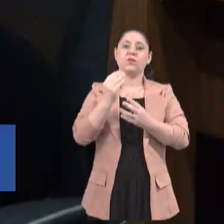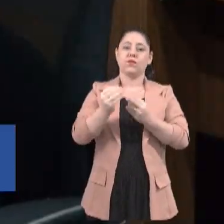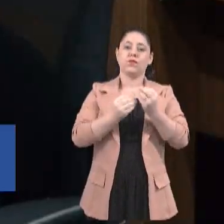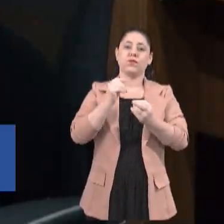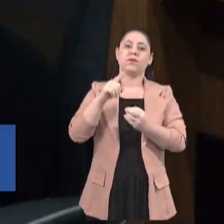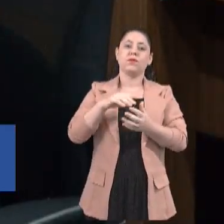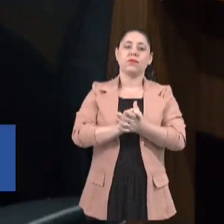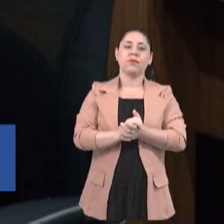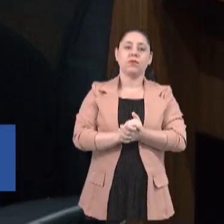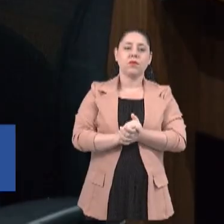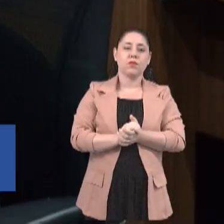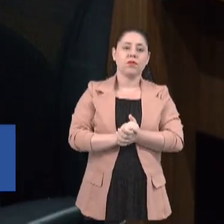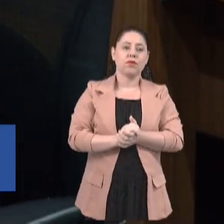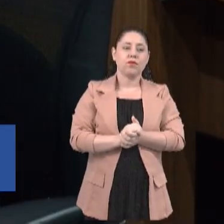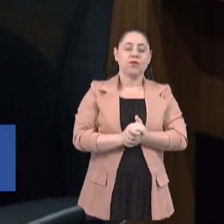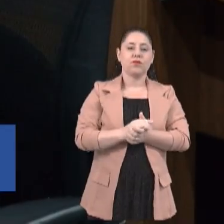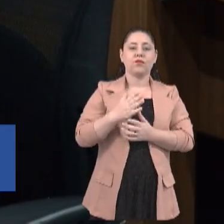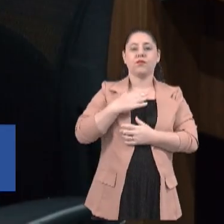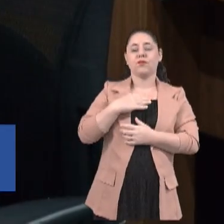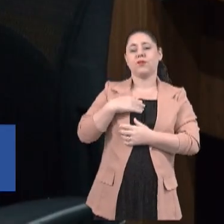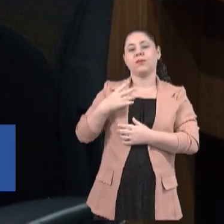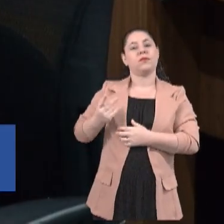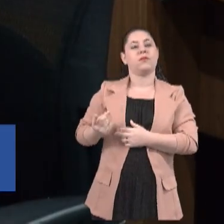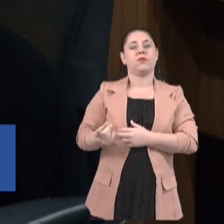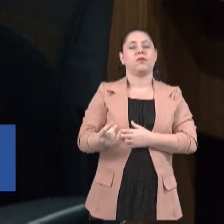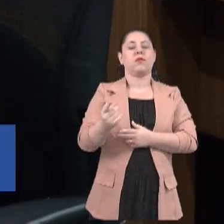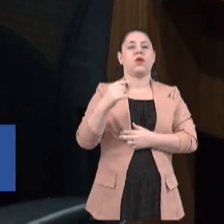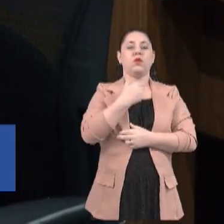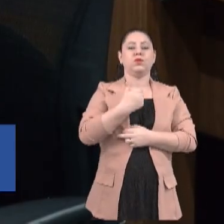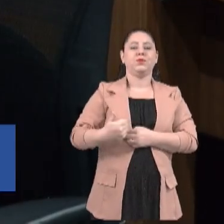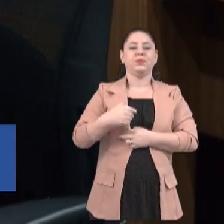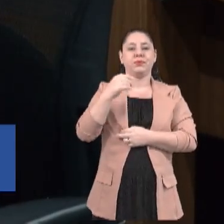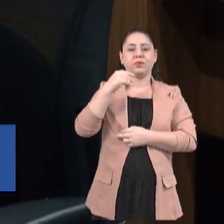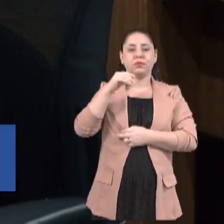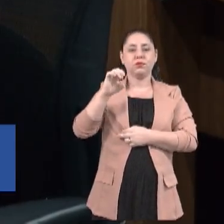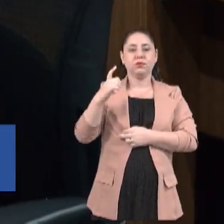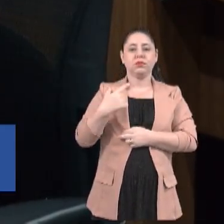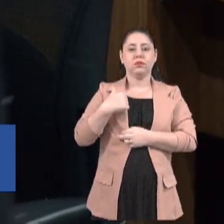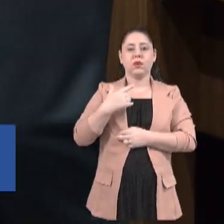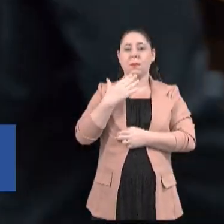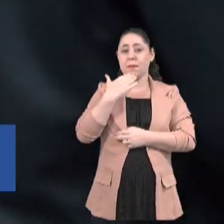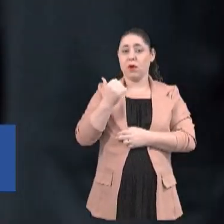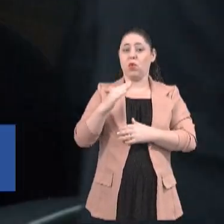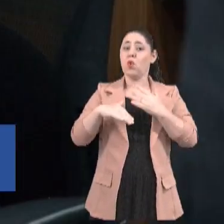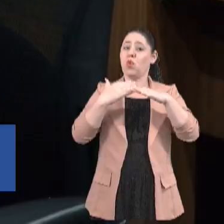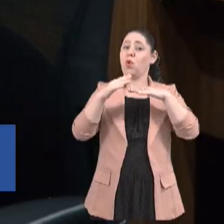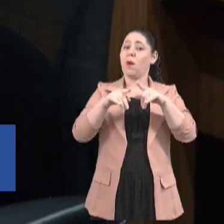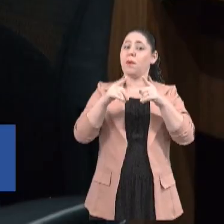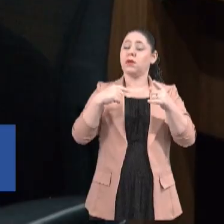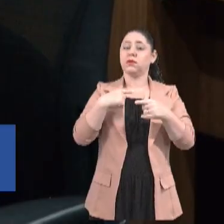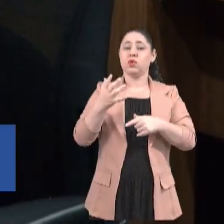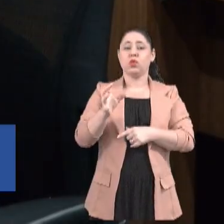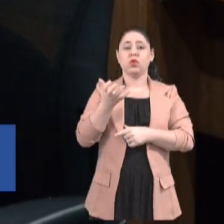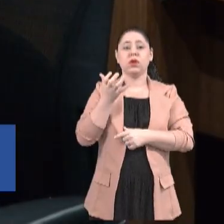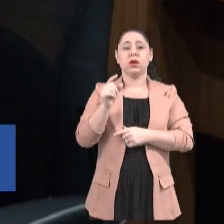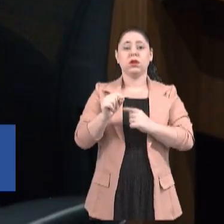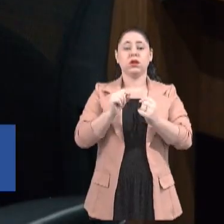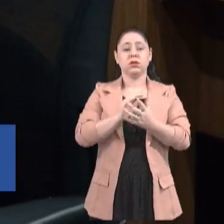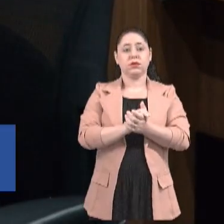como o meu querido e eterno governador Zeca do PT, de lá para cá o Estado melhorou muito. E eu gostaria que